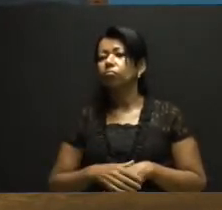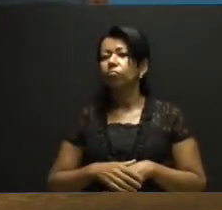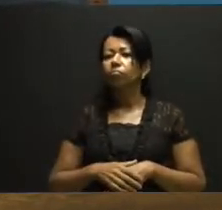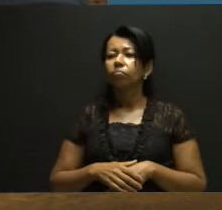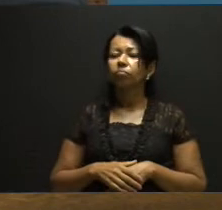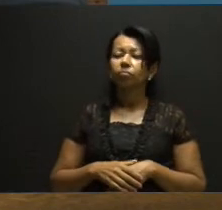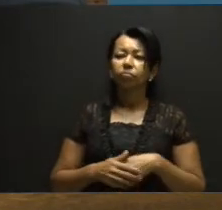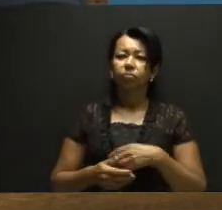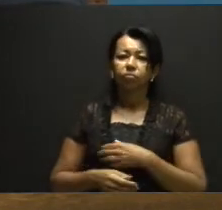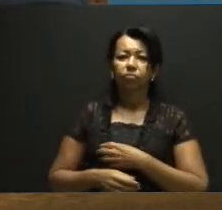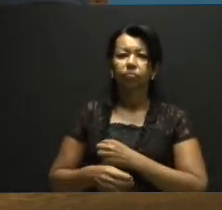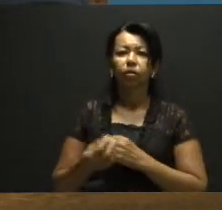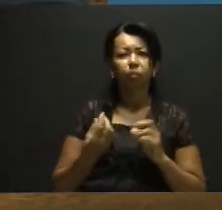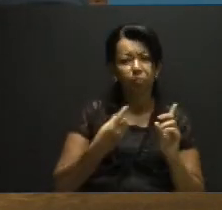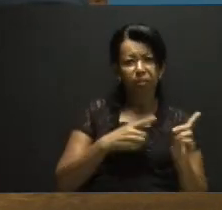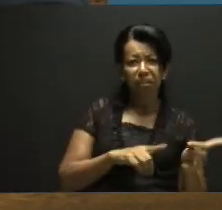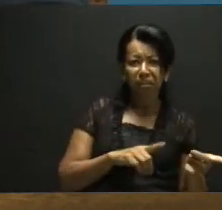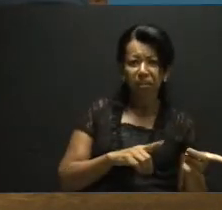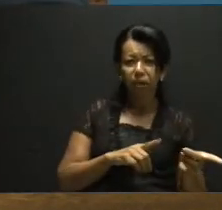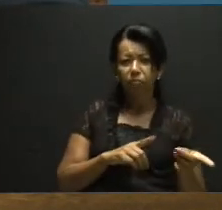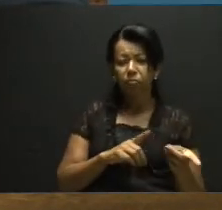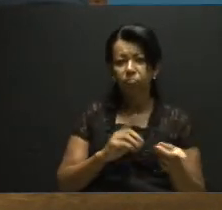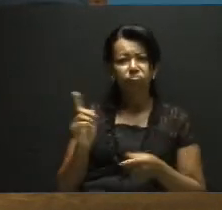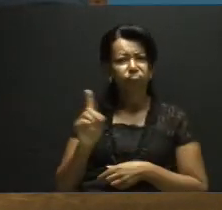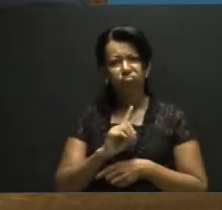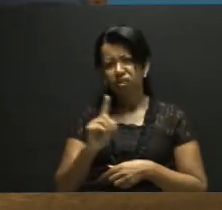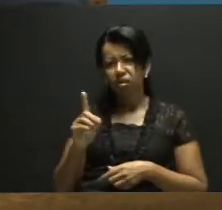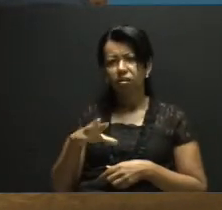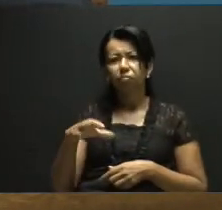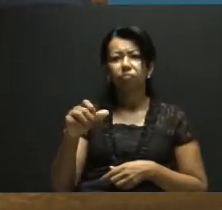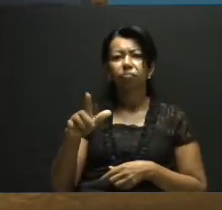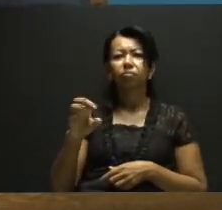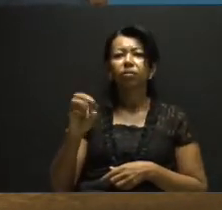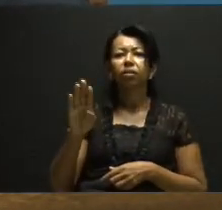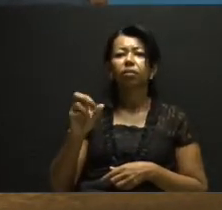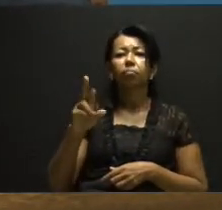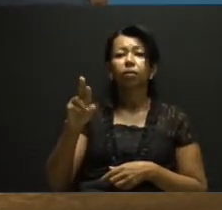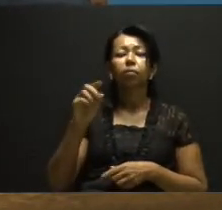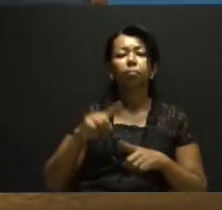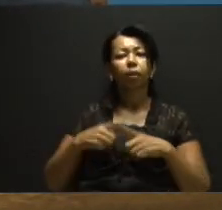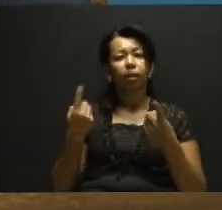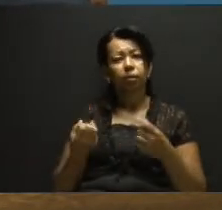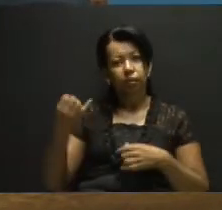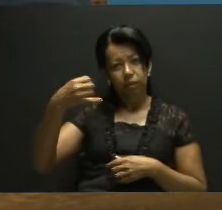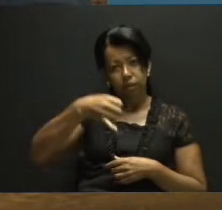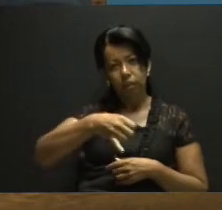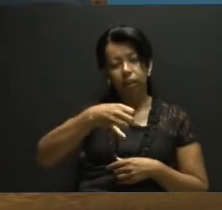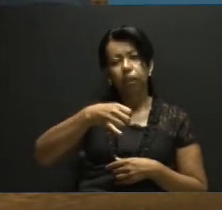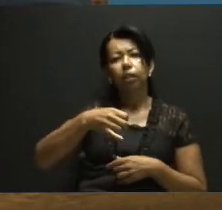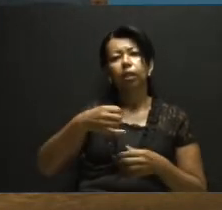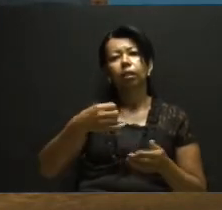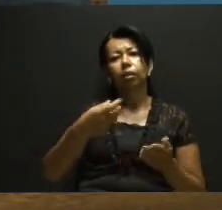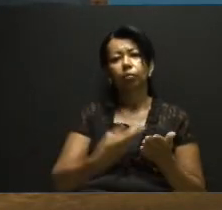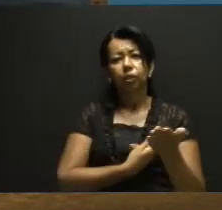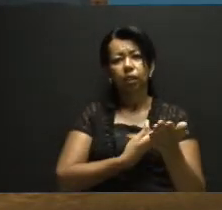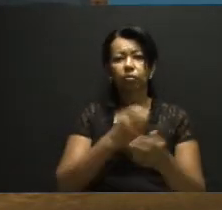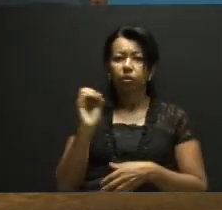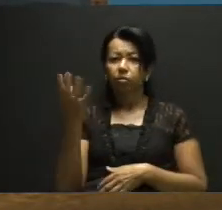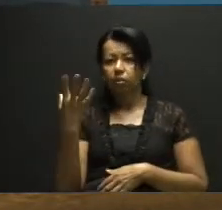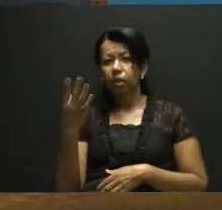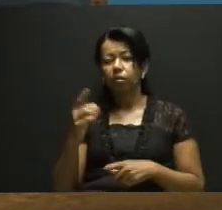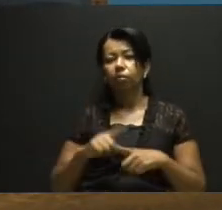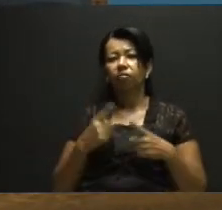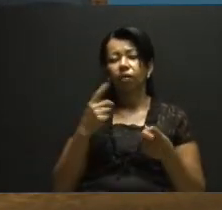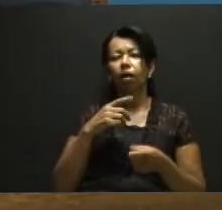cavaco de forma alguma eu vou ser oposição as mazelas que ocorre mas eu nunca vou chegar e gritará